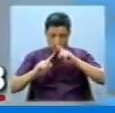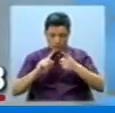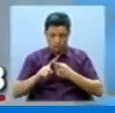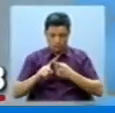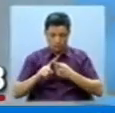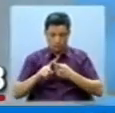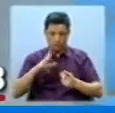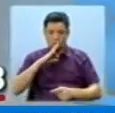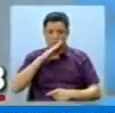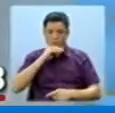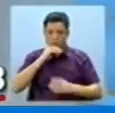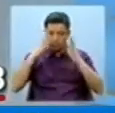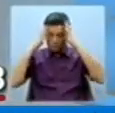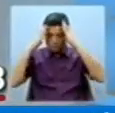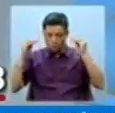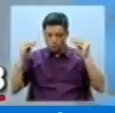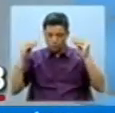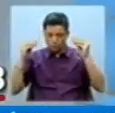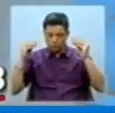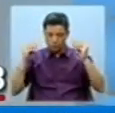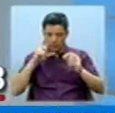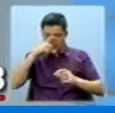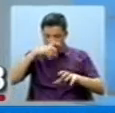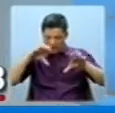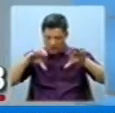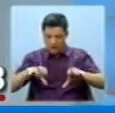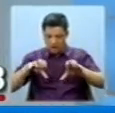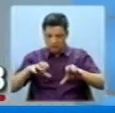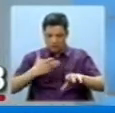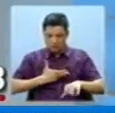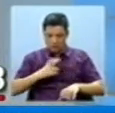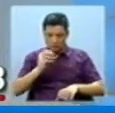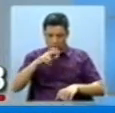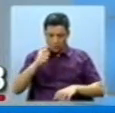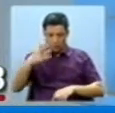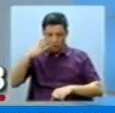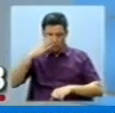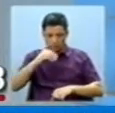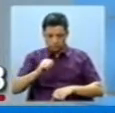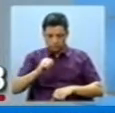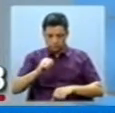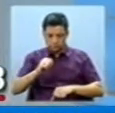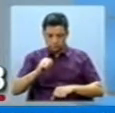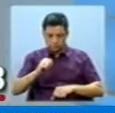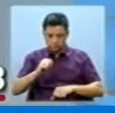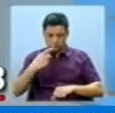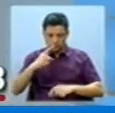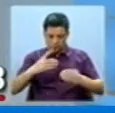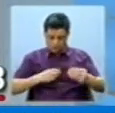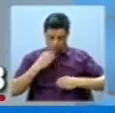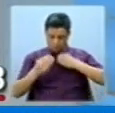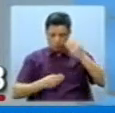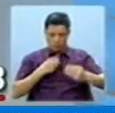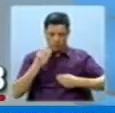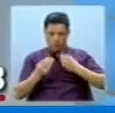A polícia holandesa está a treinar águias para capturar drones. O uso generalizado destes aparelhos está a preocupar as